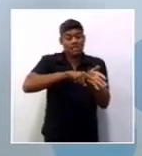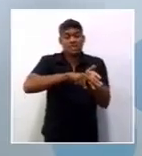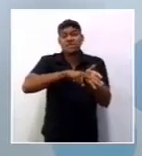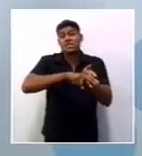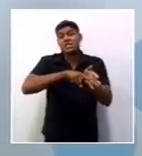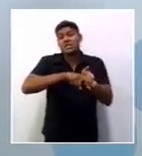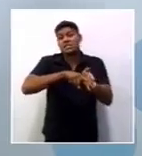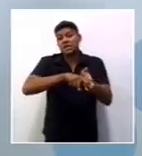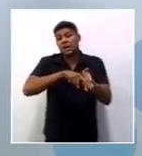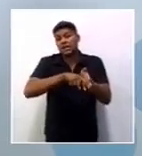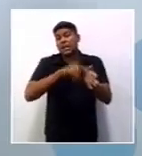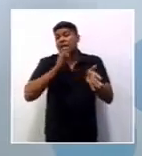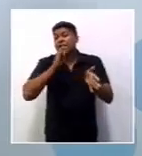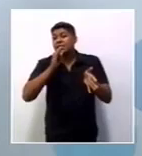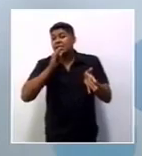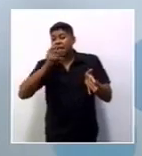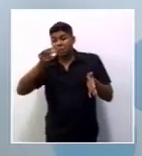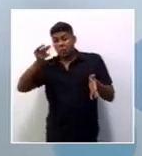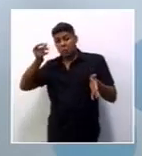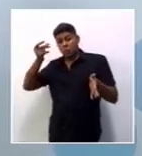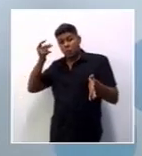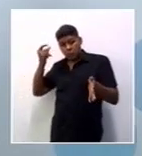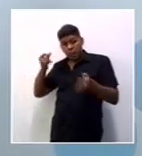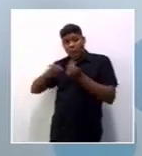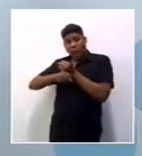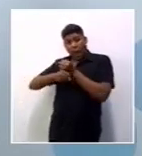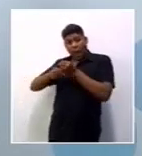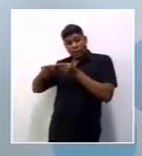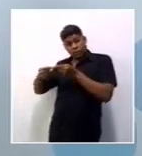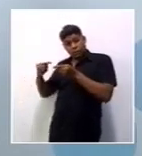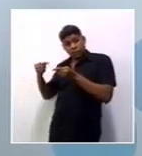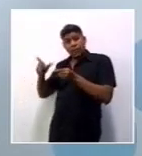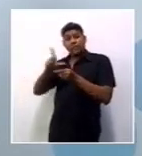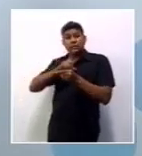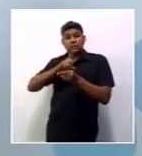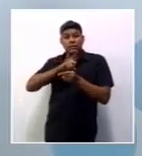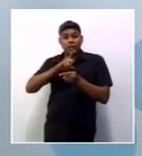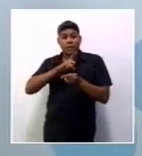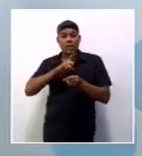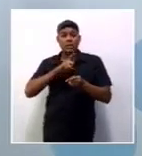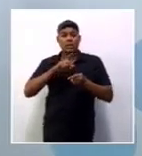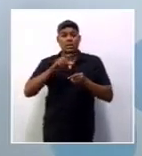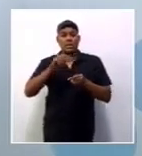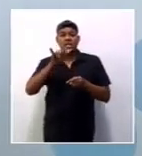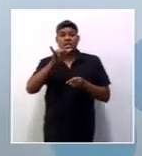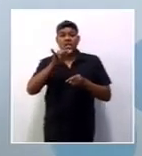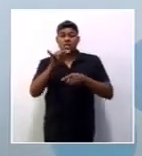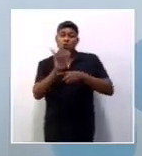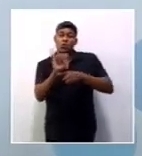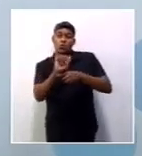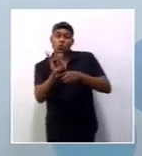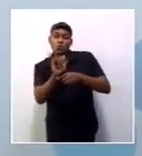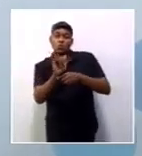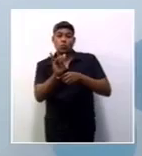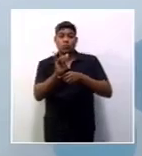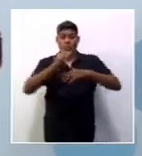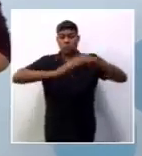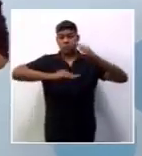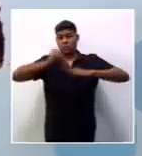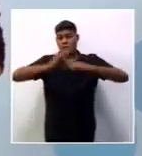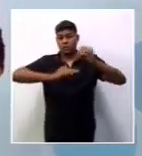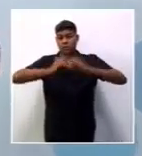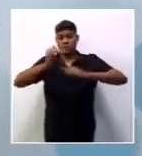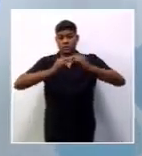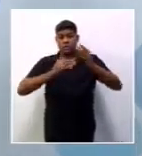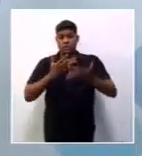isso. Um exemplo de uns anos atrás, a gente teve um youtuber, né, que ele tem um blog há muitos anos, que é o Não